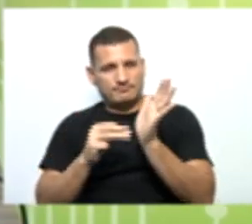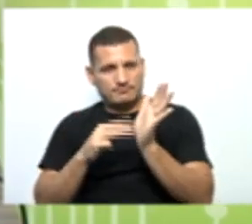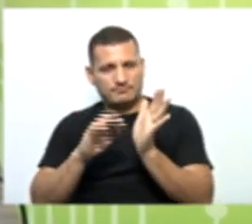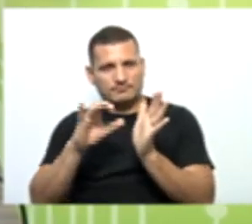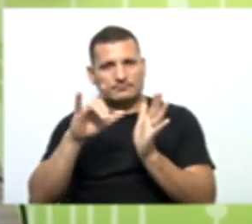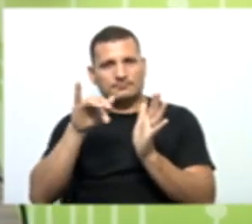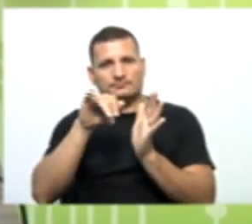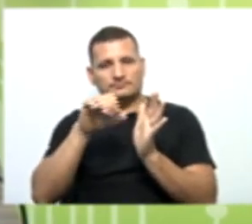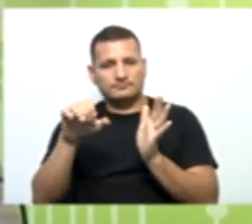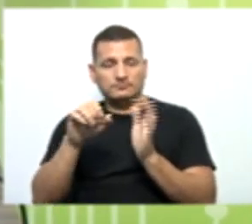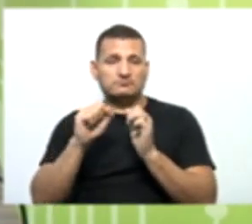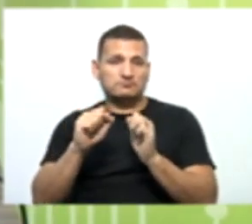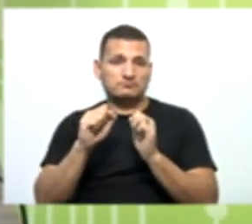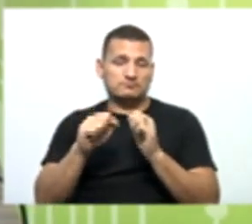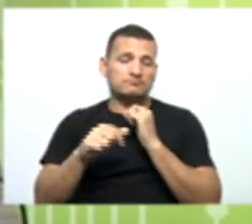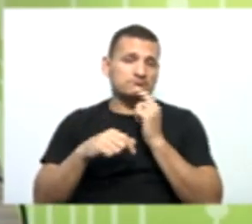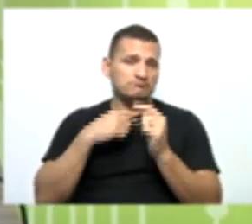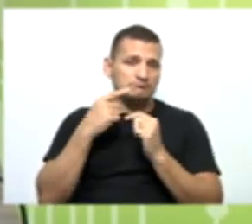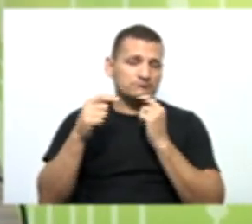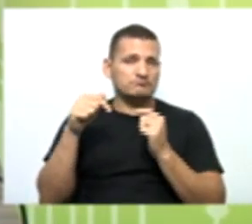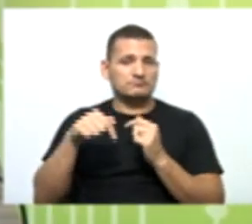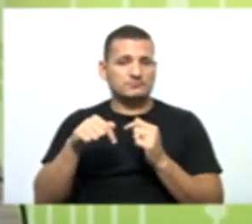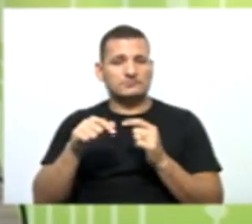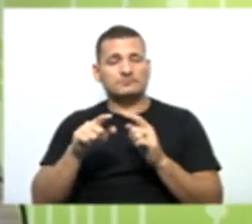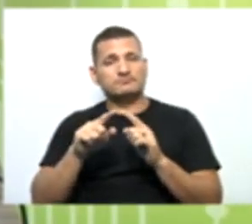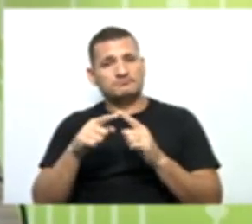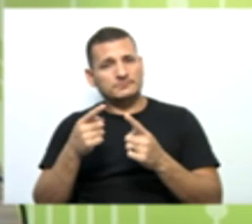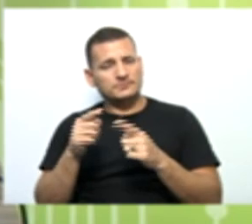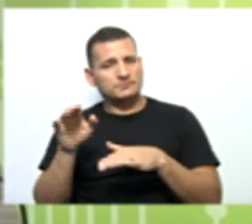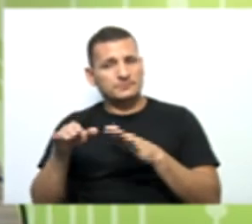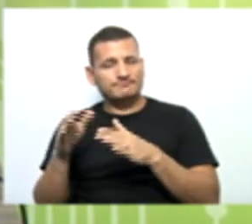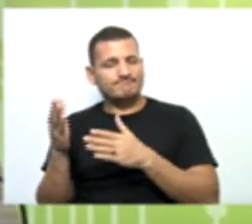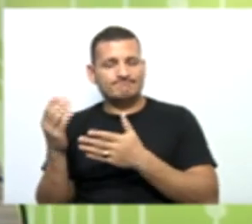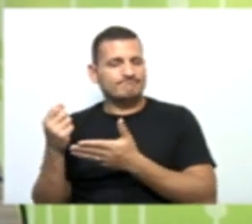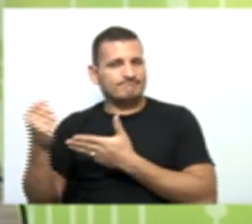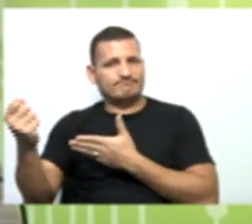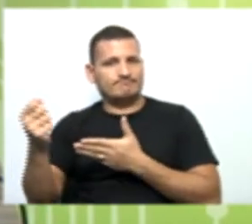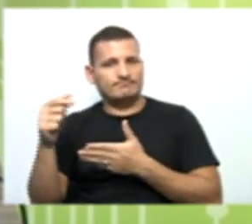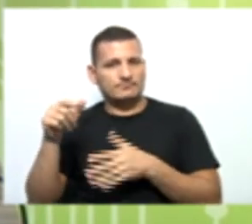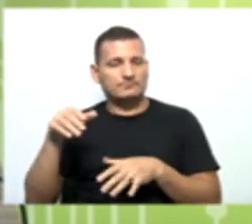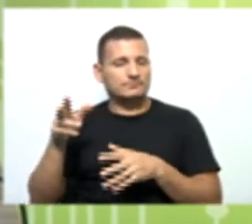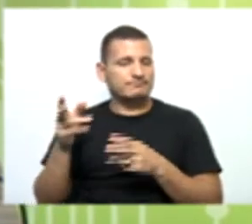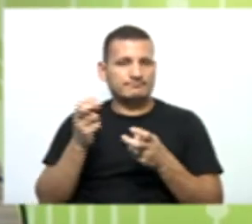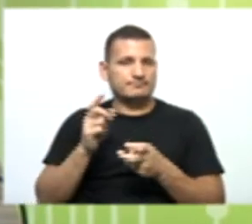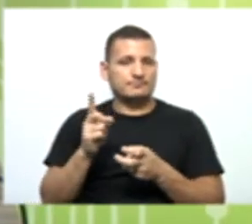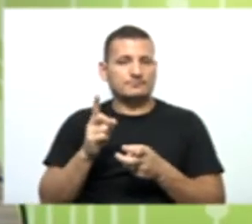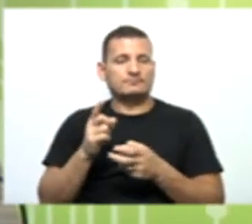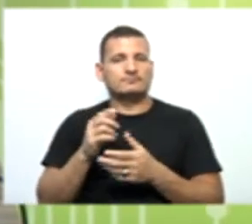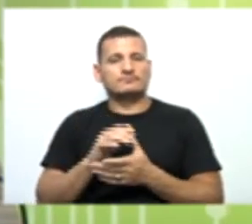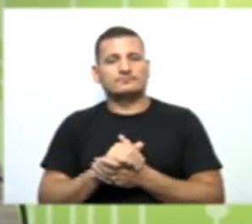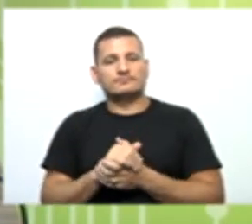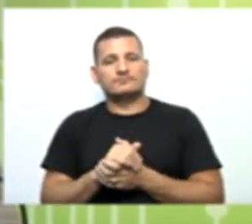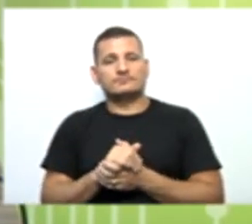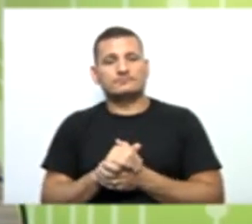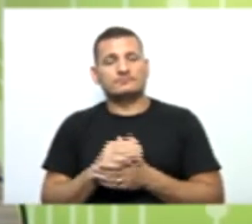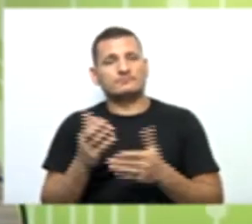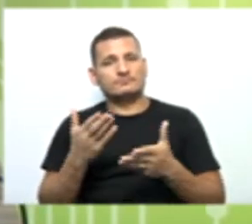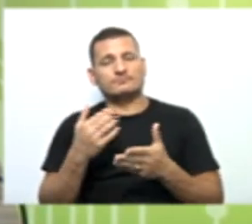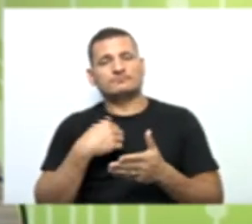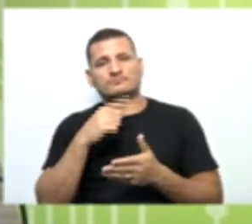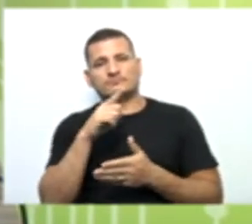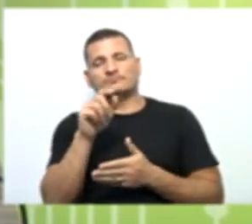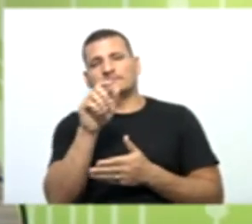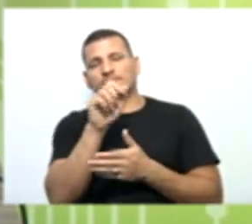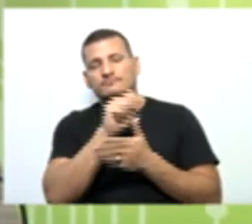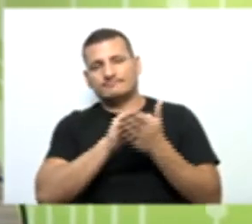Pode ser que tenha surgido essa dúvida aqui, mas acabou passando batido para a gente devido às interações que vocês fizeram. Então eu vou apagar aqui no